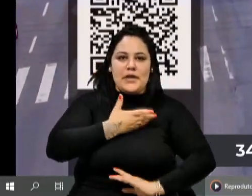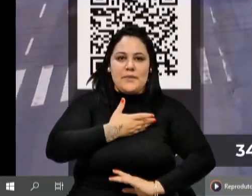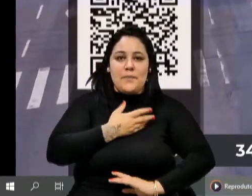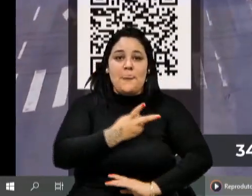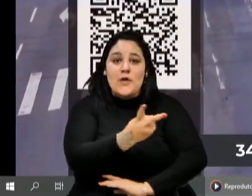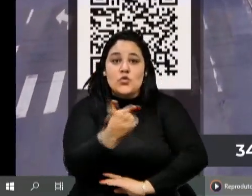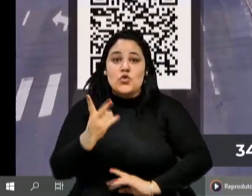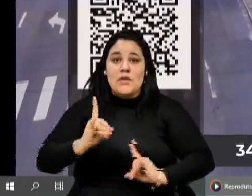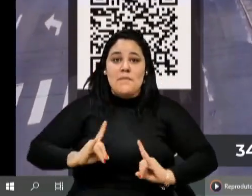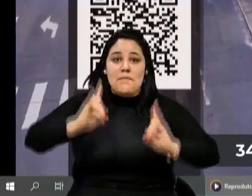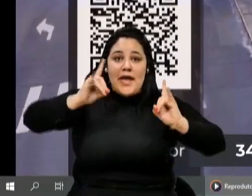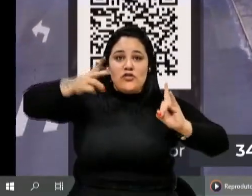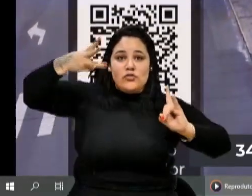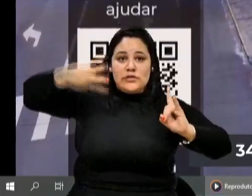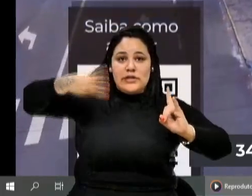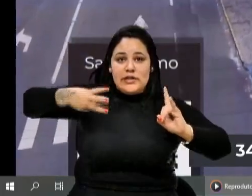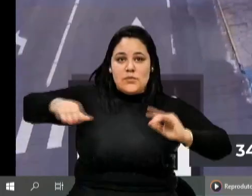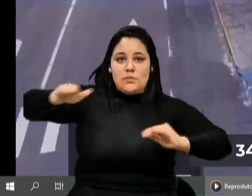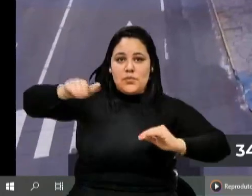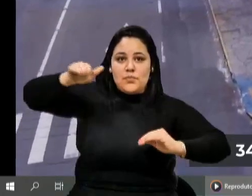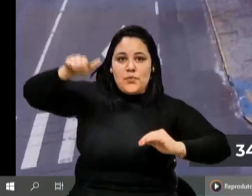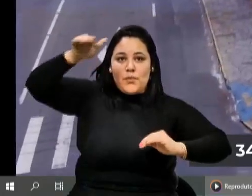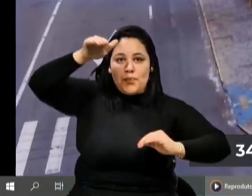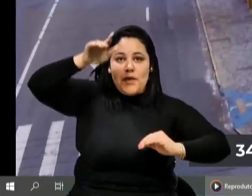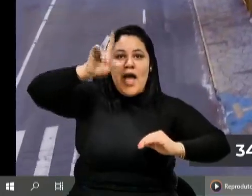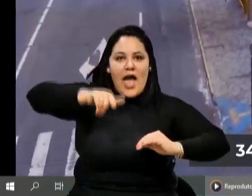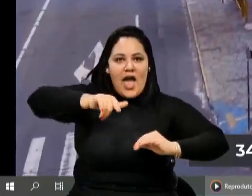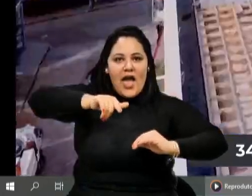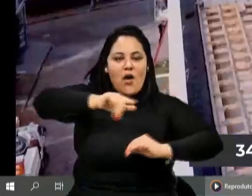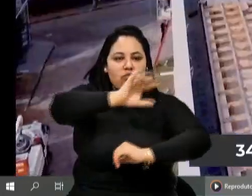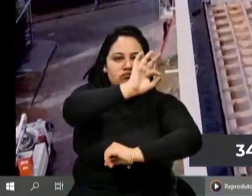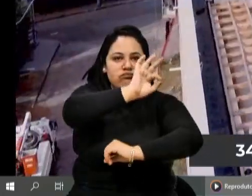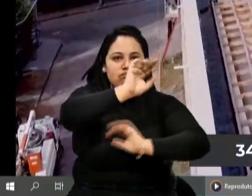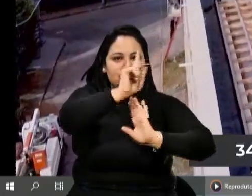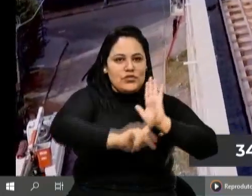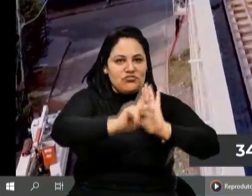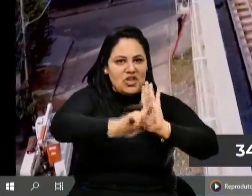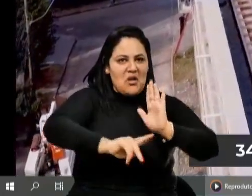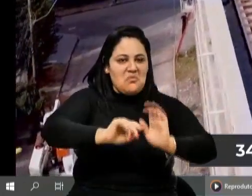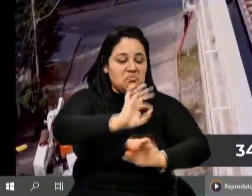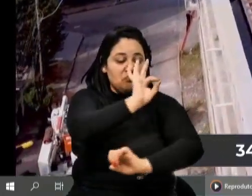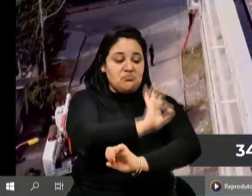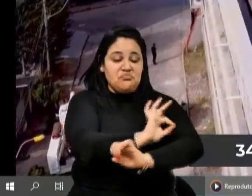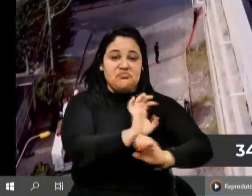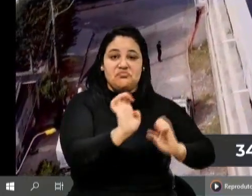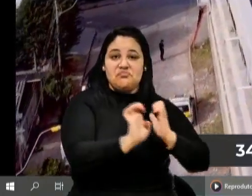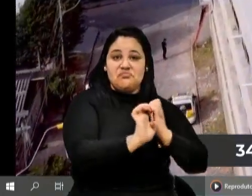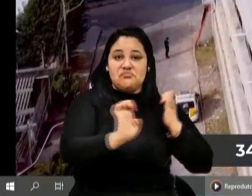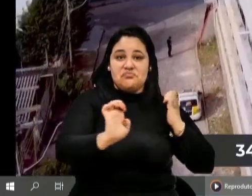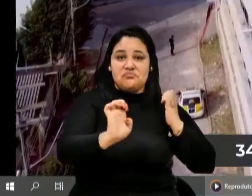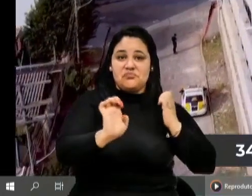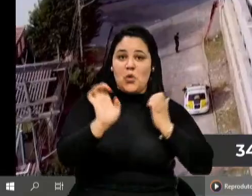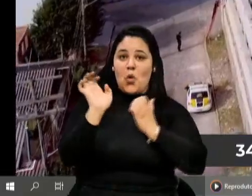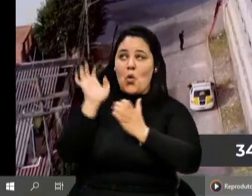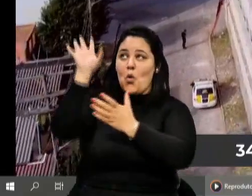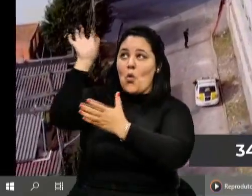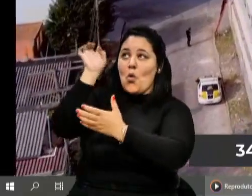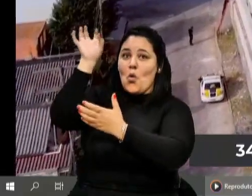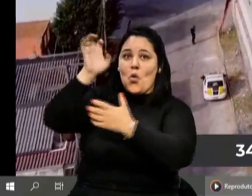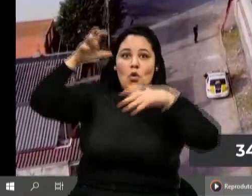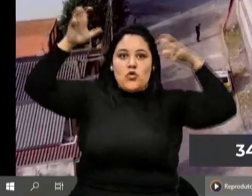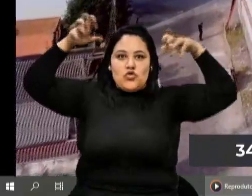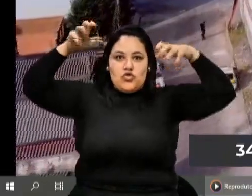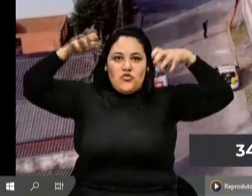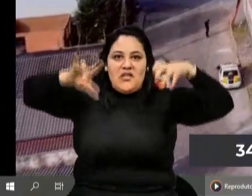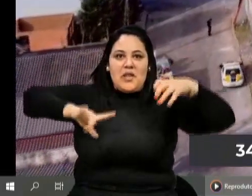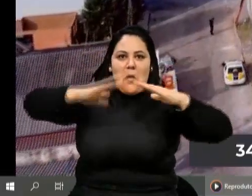um projeto arquitetônico ecológico e inovador, com captação da água da chuva, placas solares e